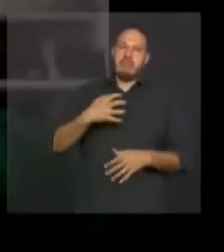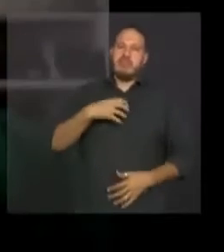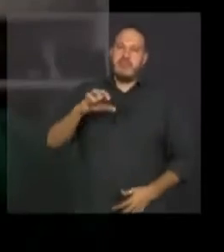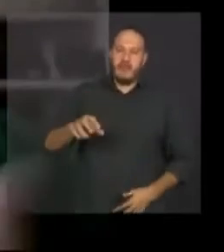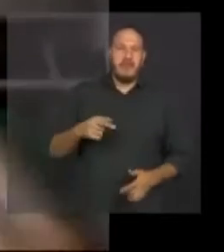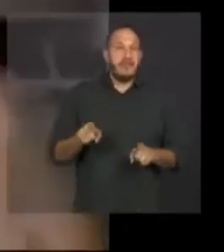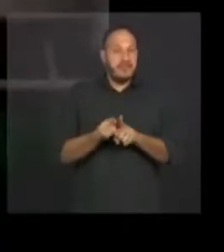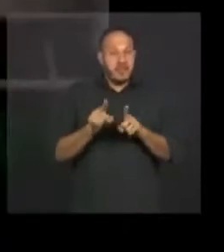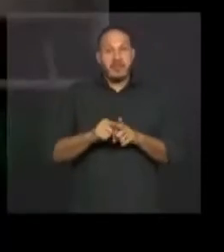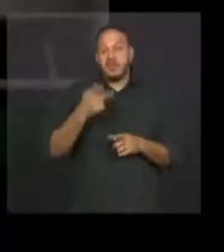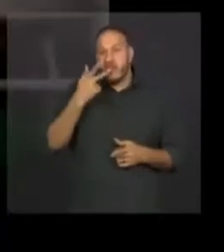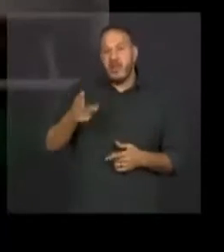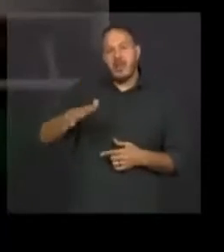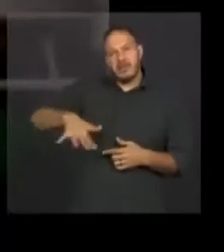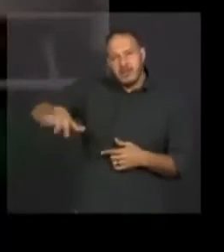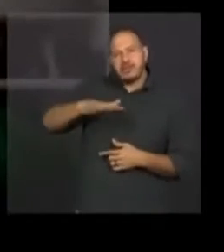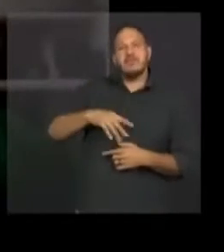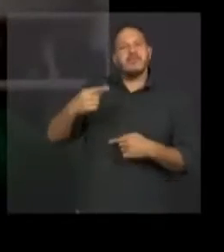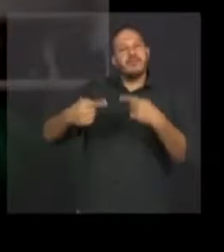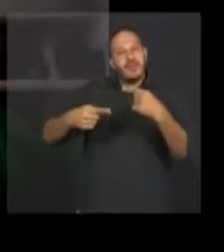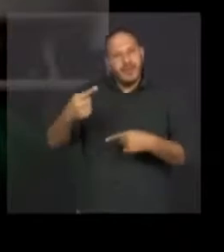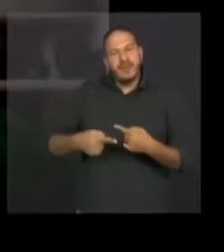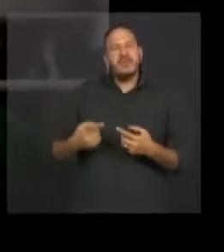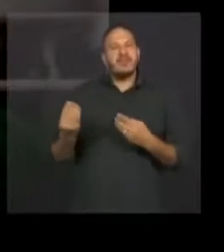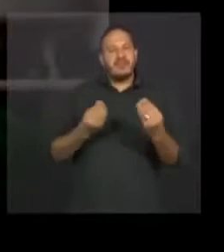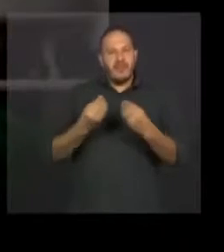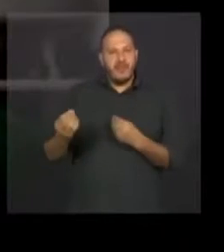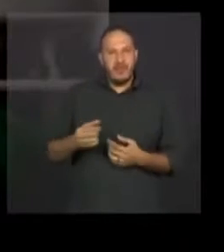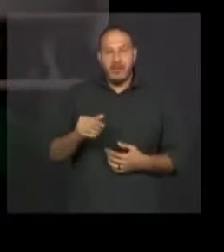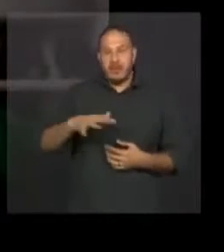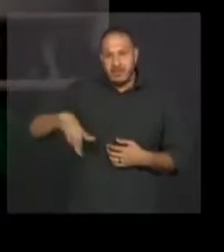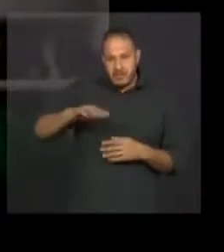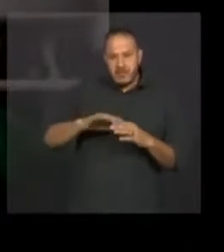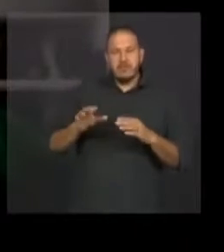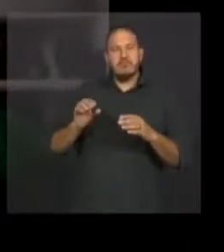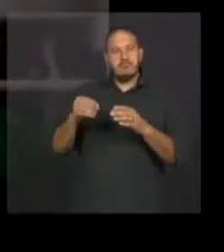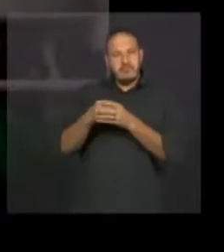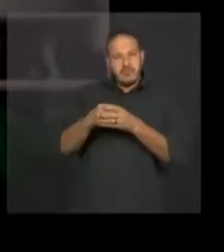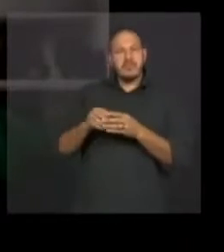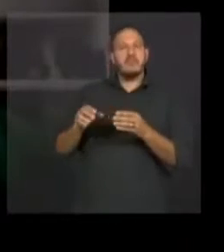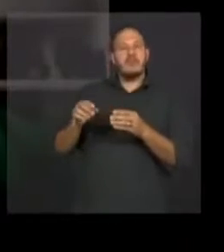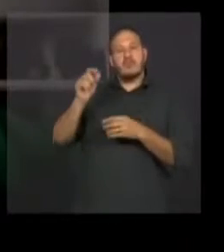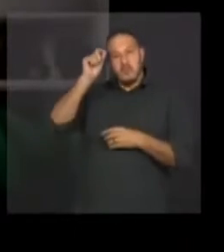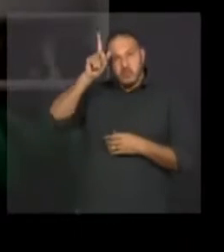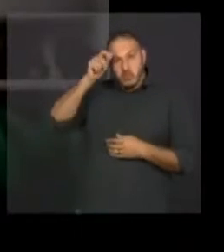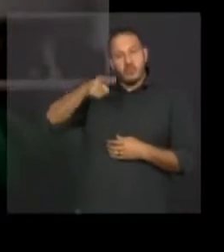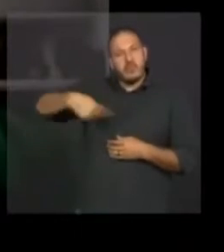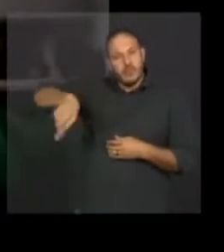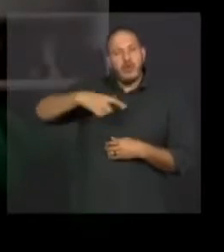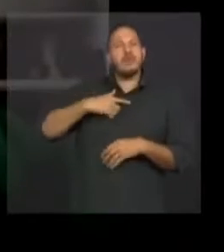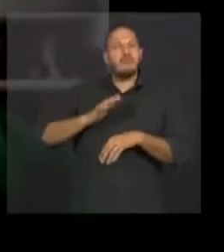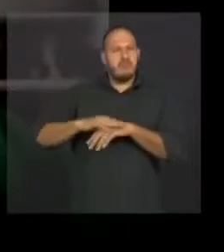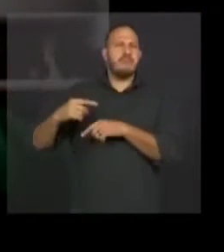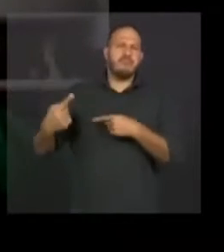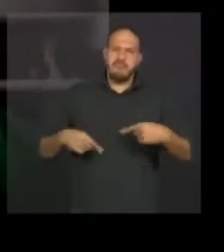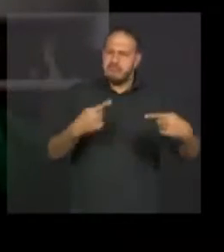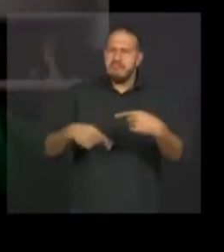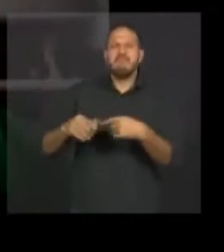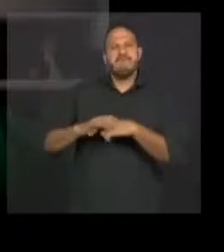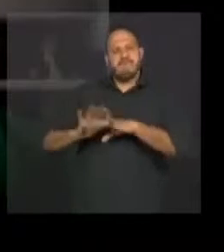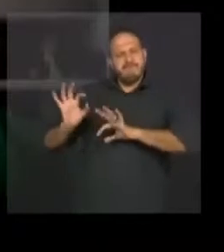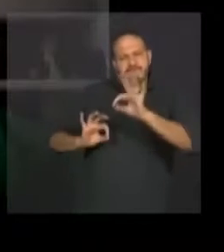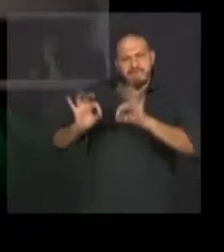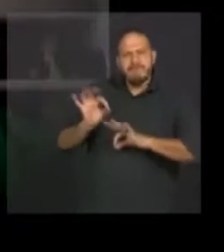por falar nisso, né, na política, na via judicial, na Subcomissão de Cultura, nós temos discutido, construído com